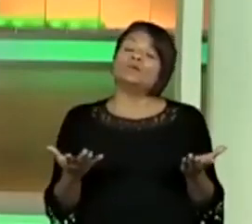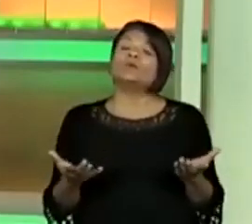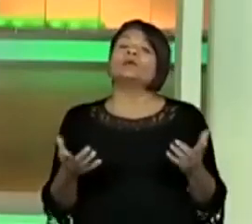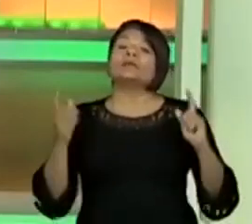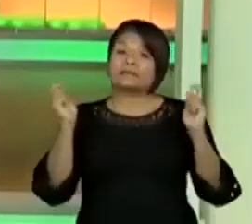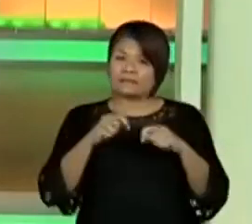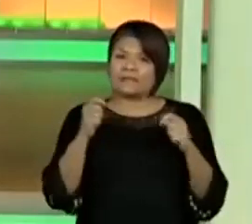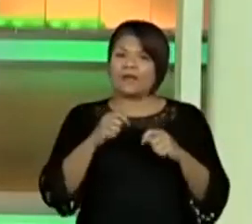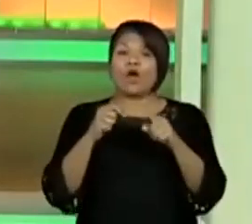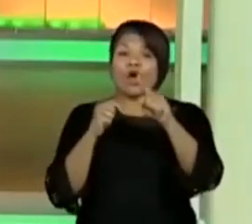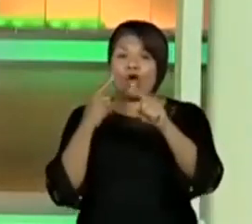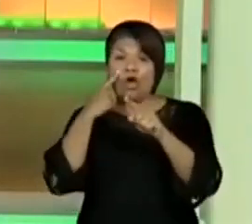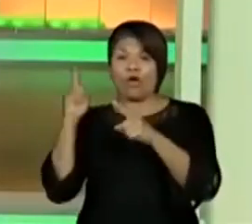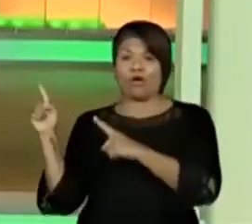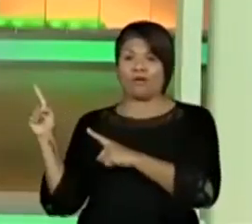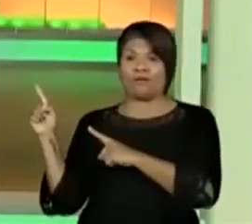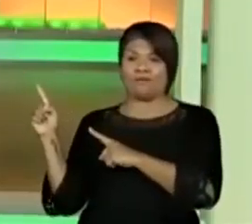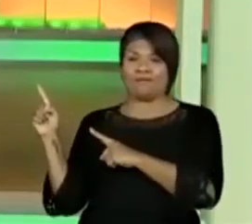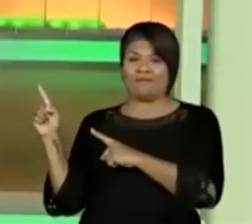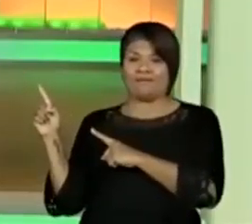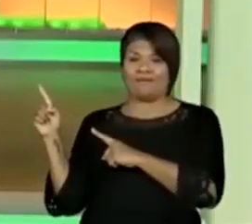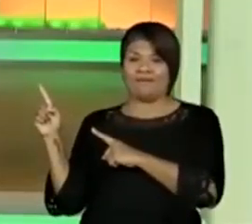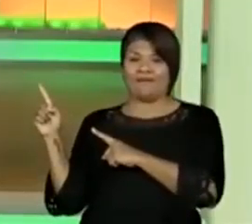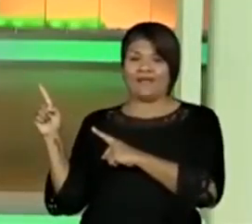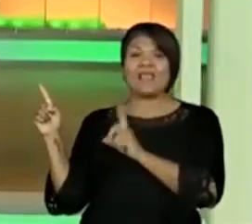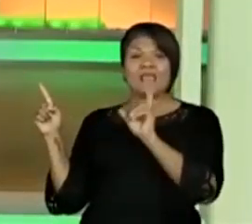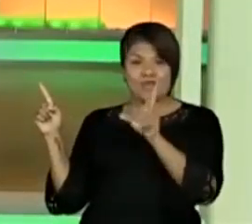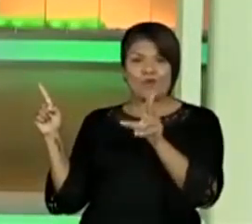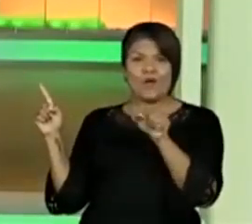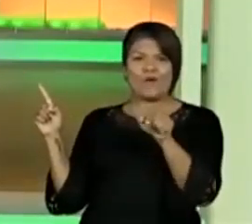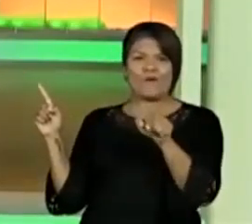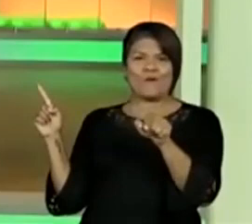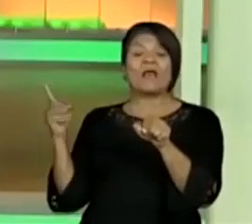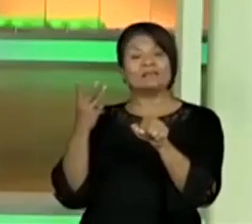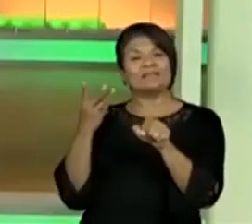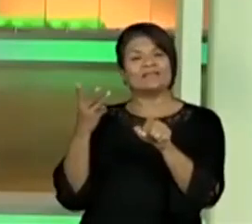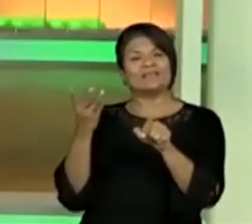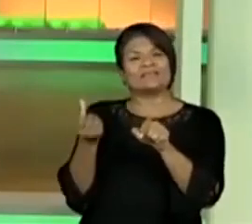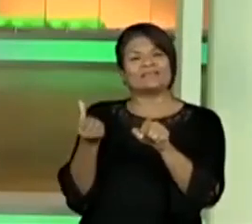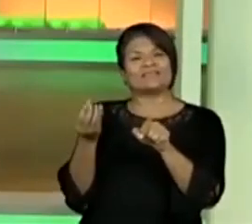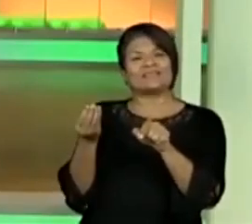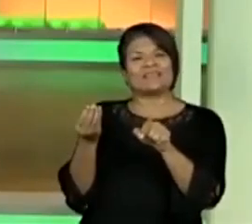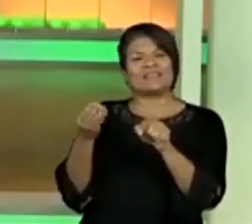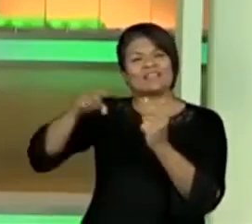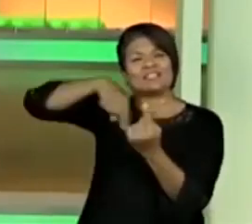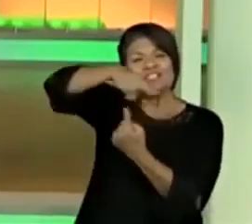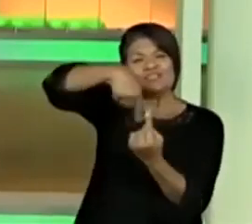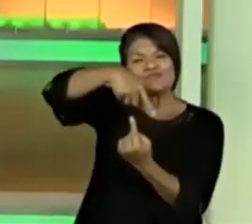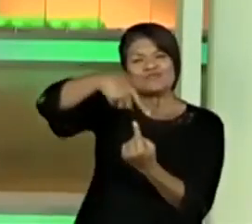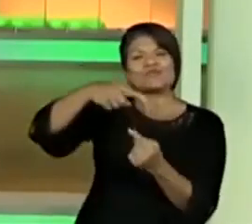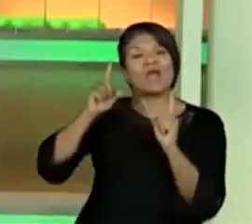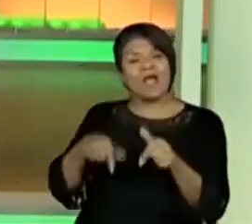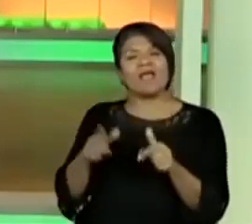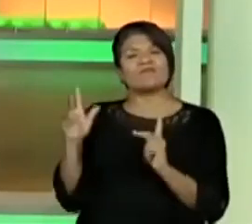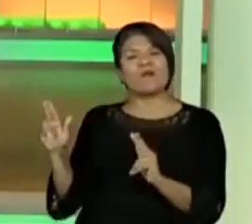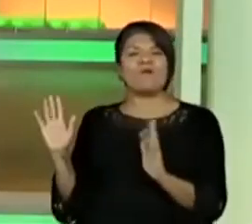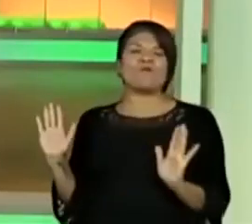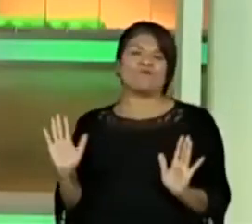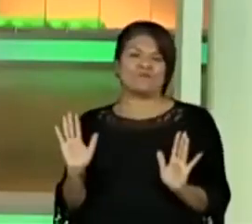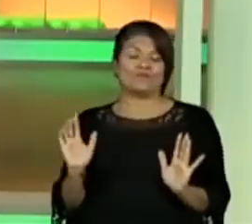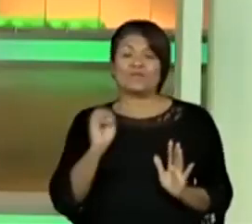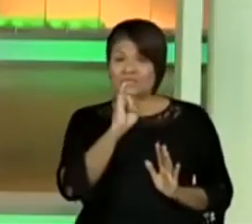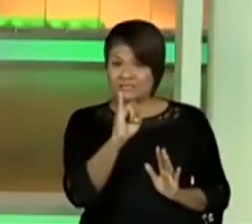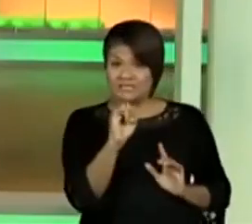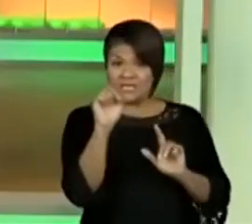um passo e vão virando até voltar ao ponto inicial. Isso é um ângulo de 360. Ou seja, se aparecer